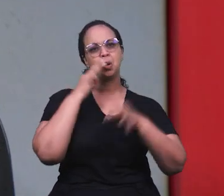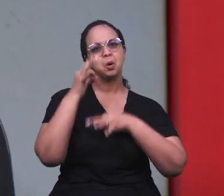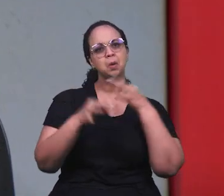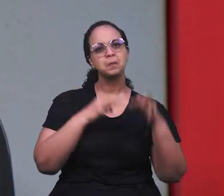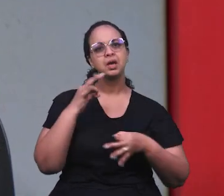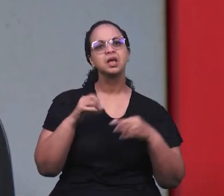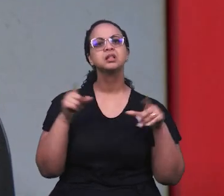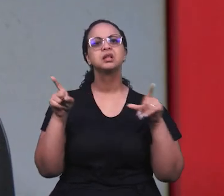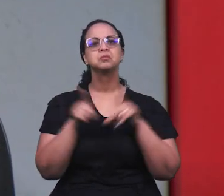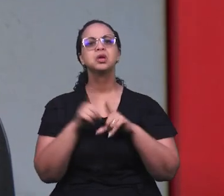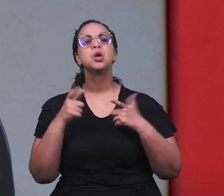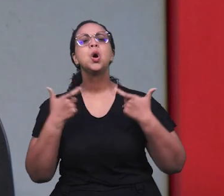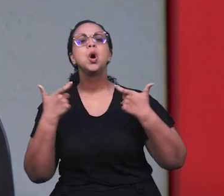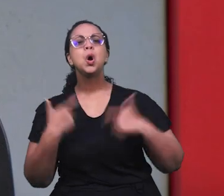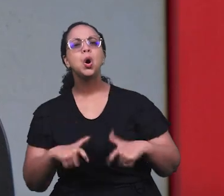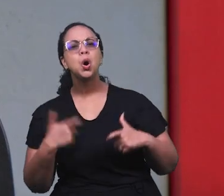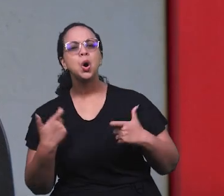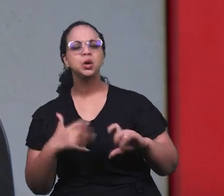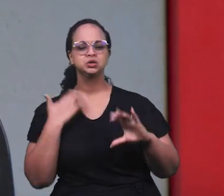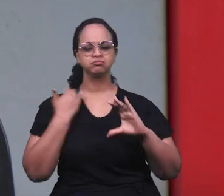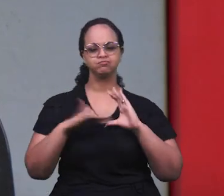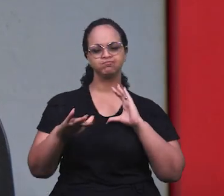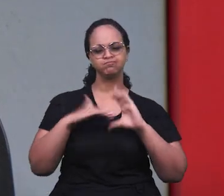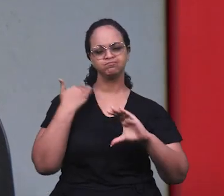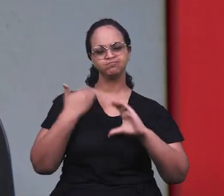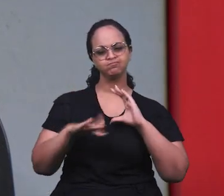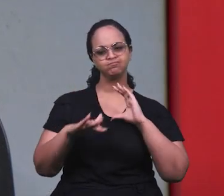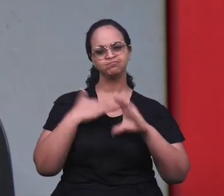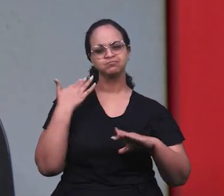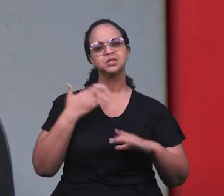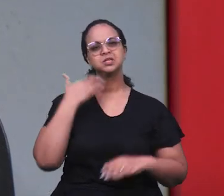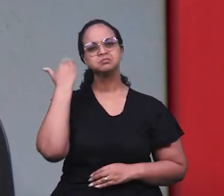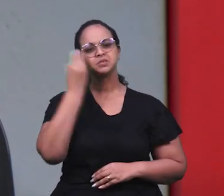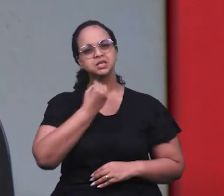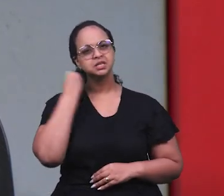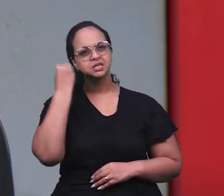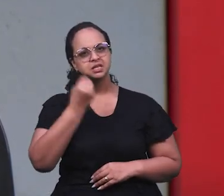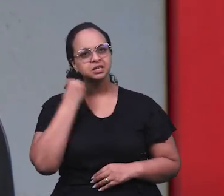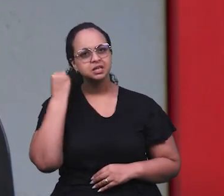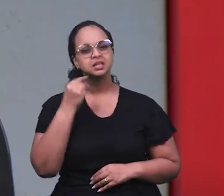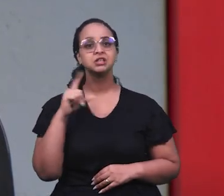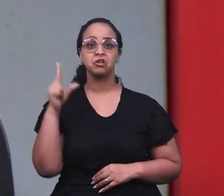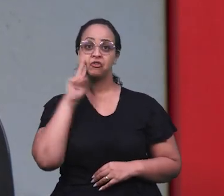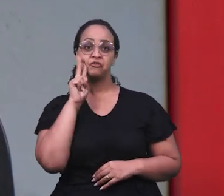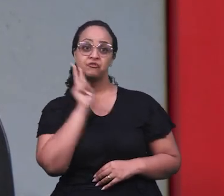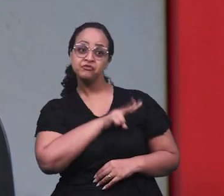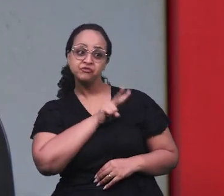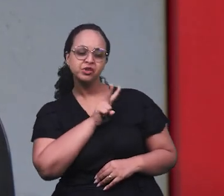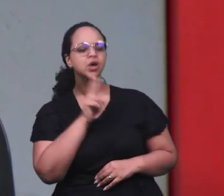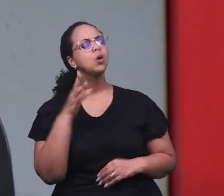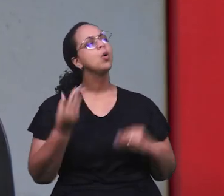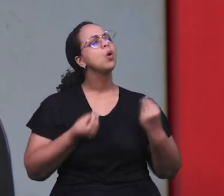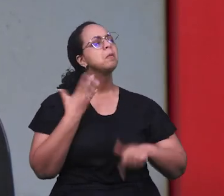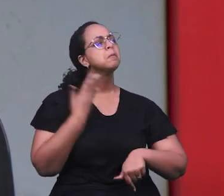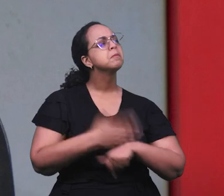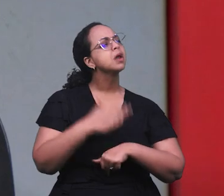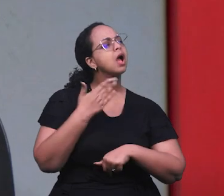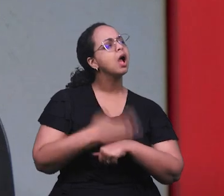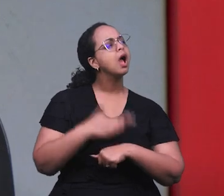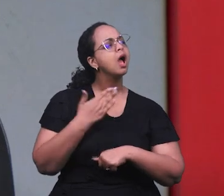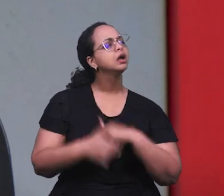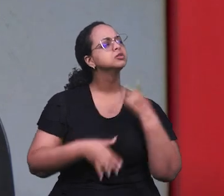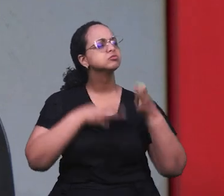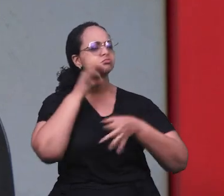coloca de onde os irmãos são, né, as experiências que os irmãos estão tendo. Viu a lei das palavras, viu vamos praticar,